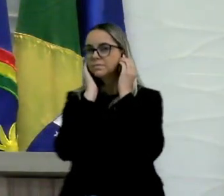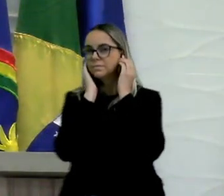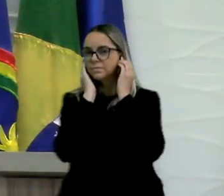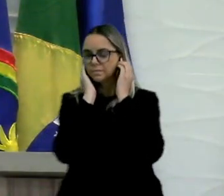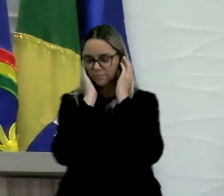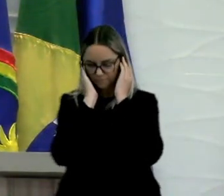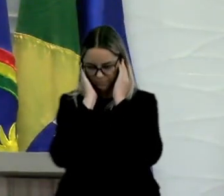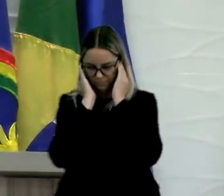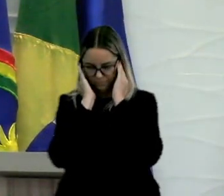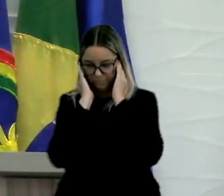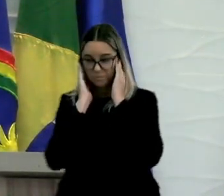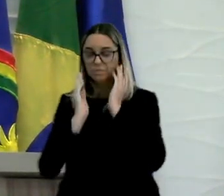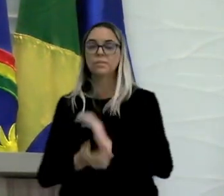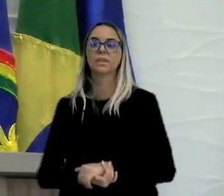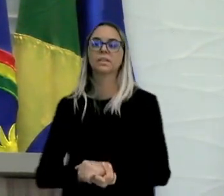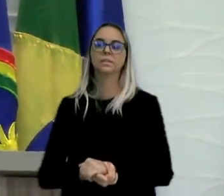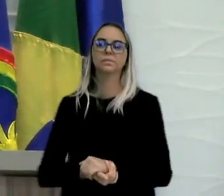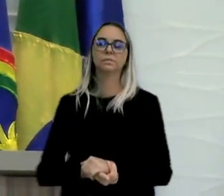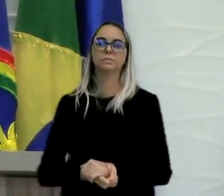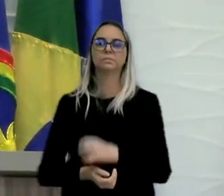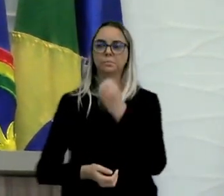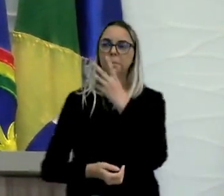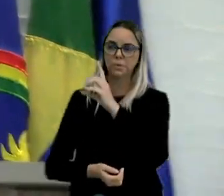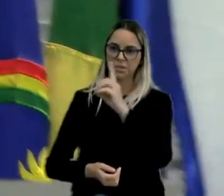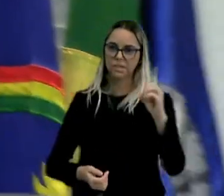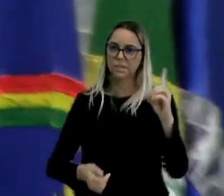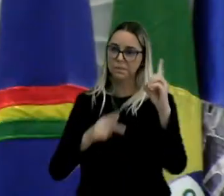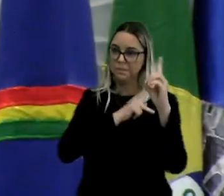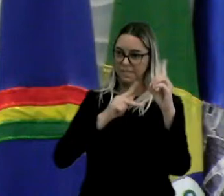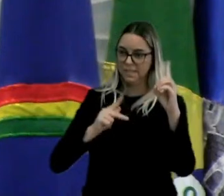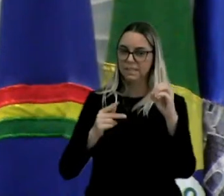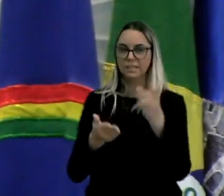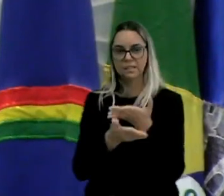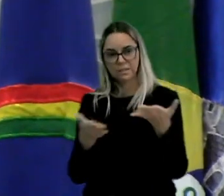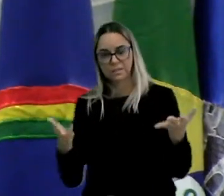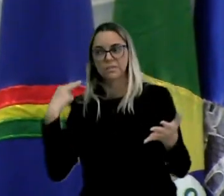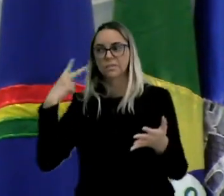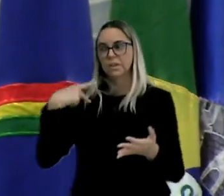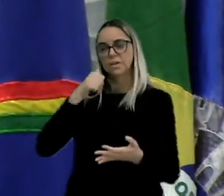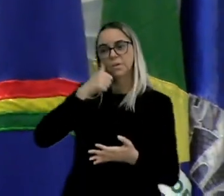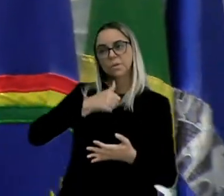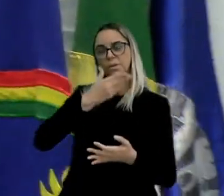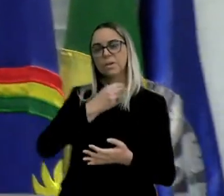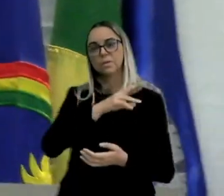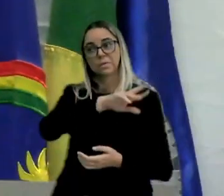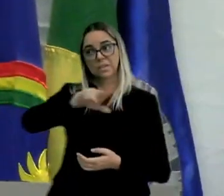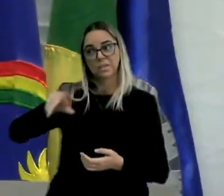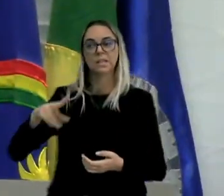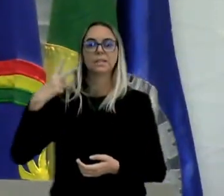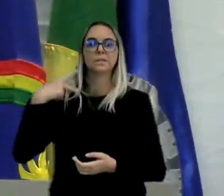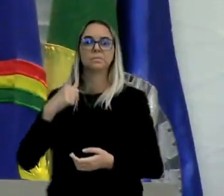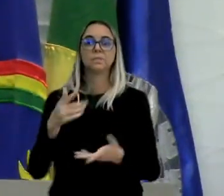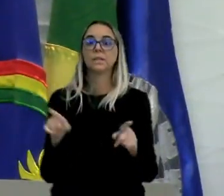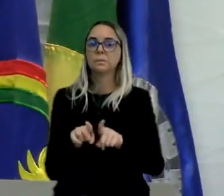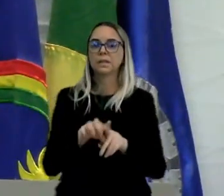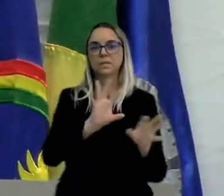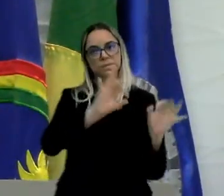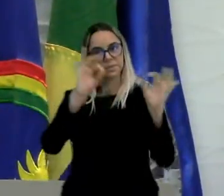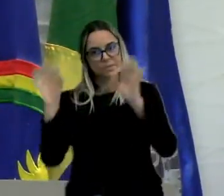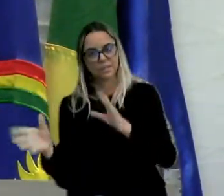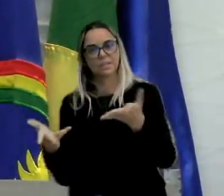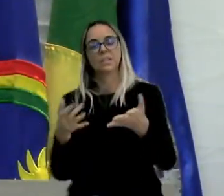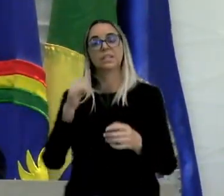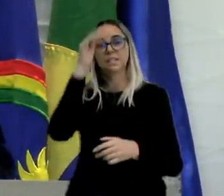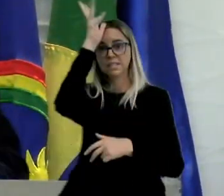Pachequinho Bom dia senhor presidente colegas vereadores e vereadoras ouvintes da Rádio sento FM Espírito Santo